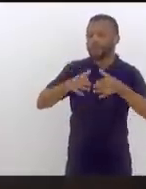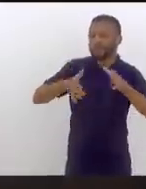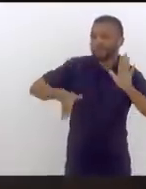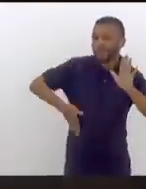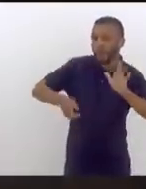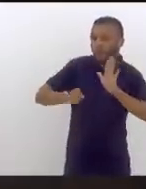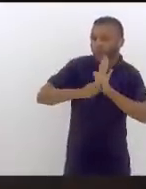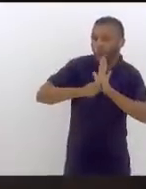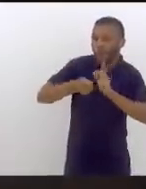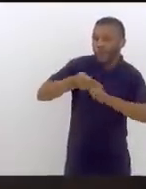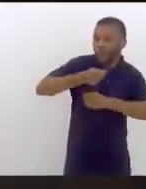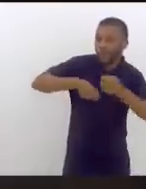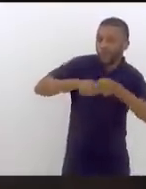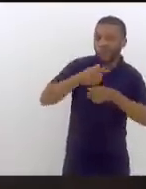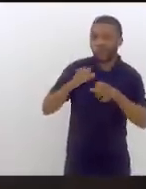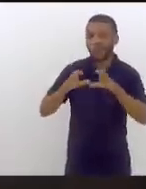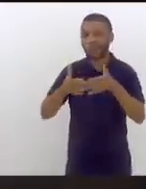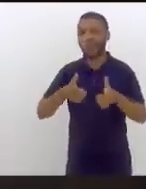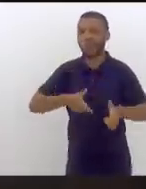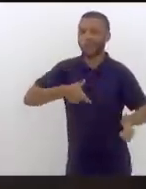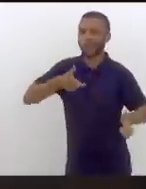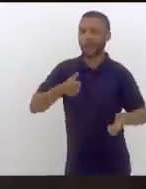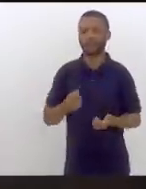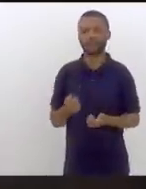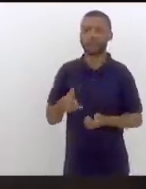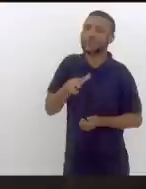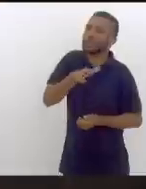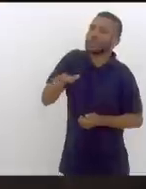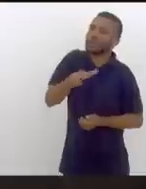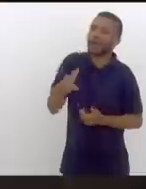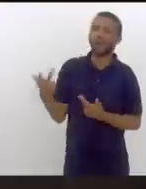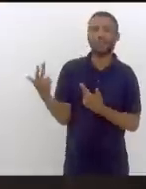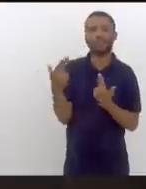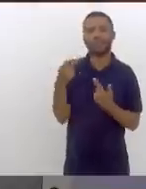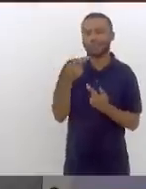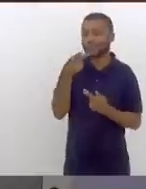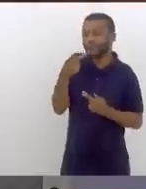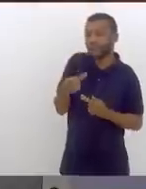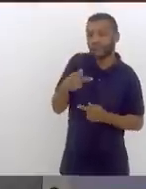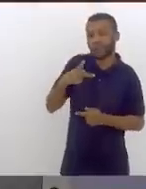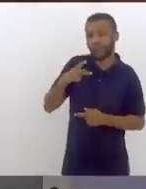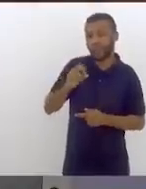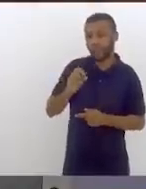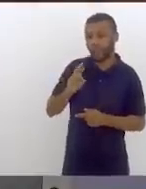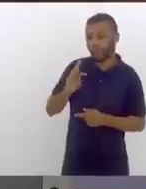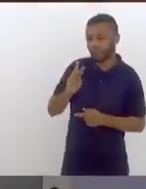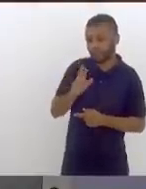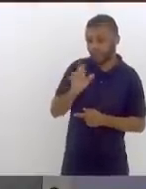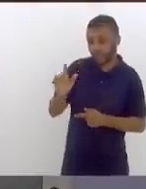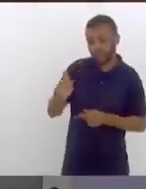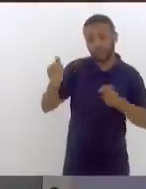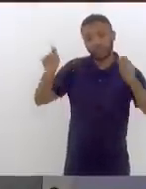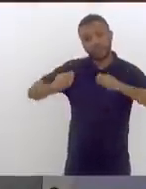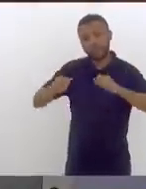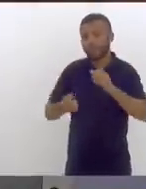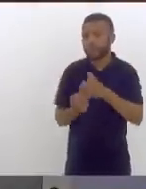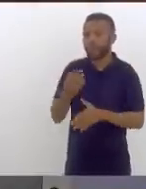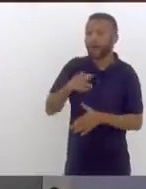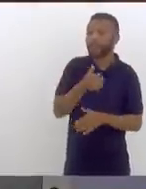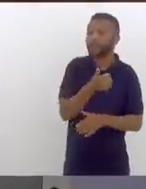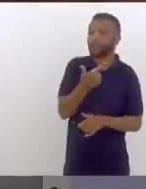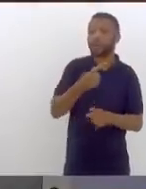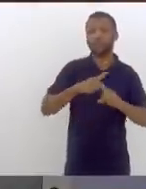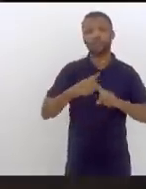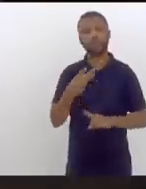e não é como nosso amigo aqui falou Portugal dá para implementar dois por 48 para todo mundo não